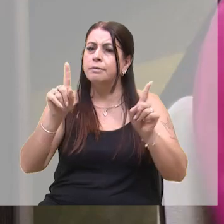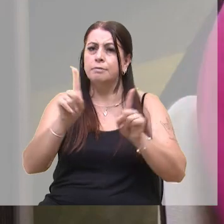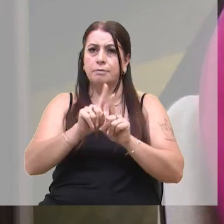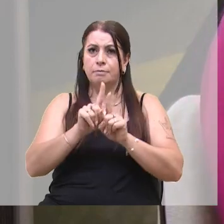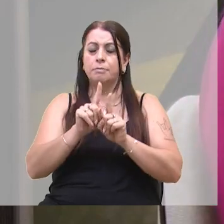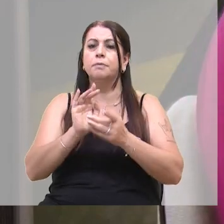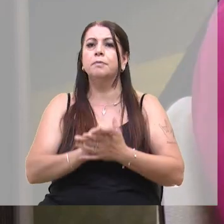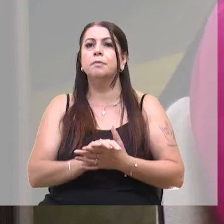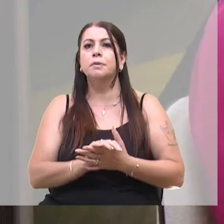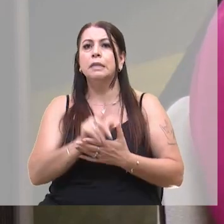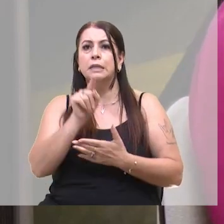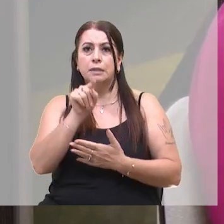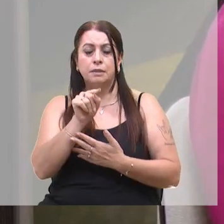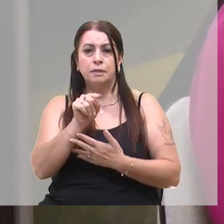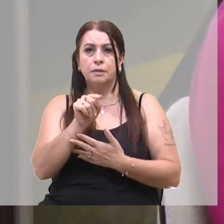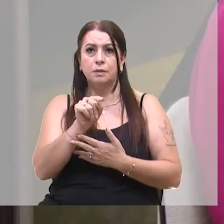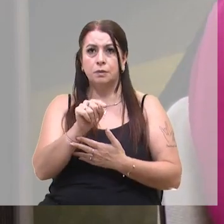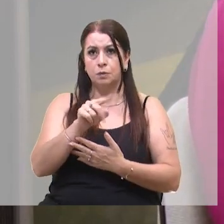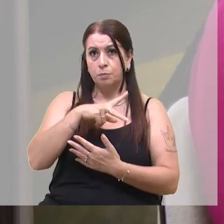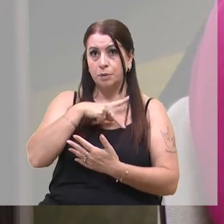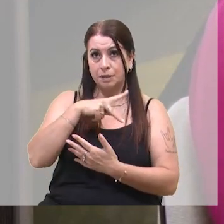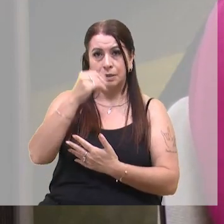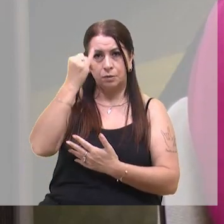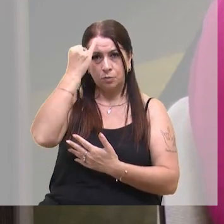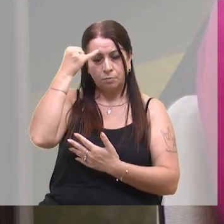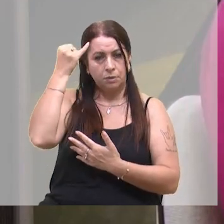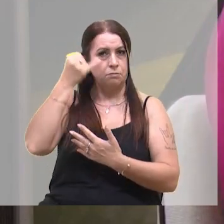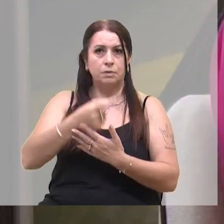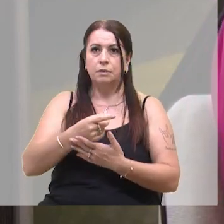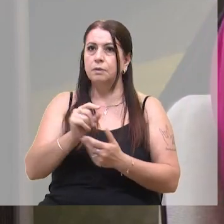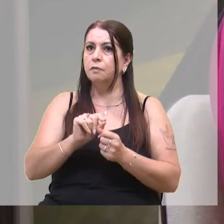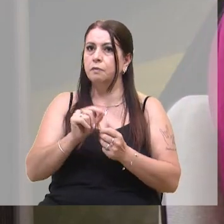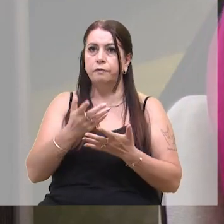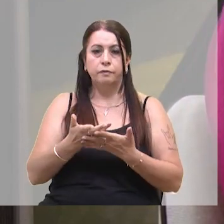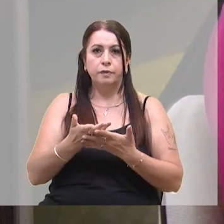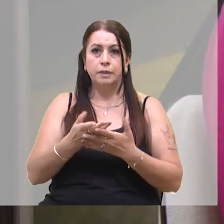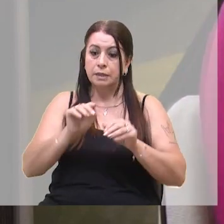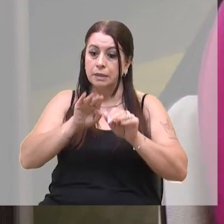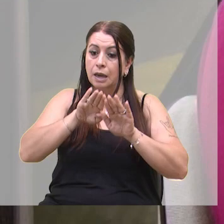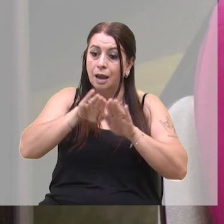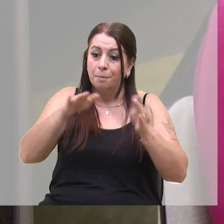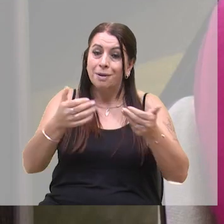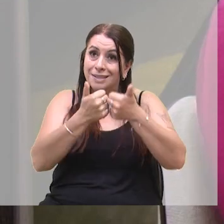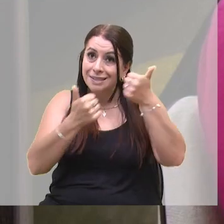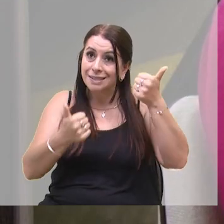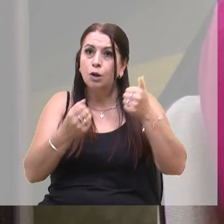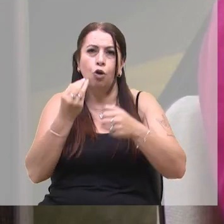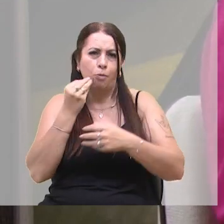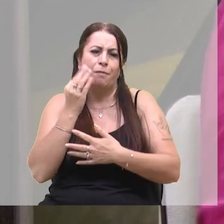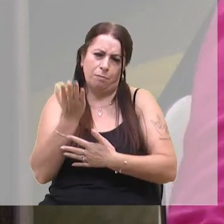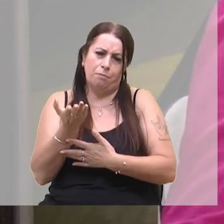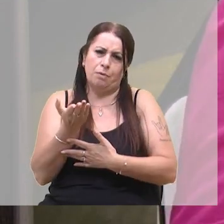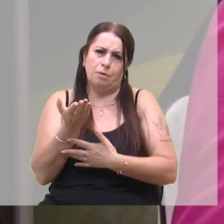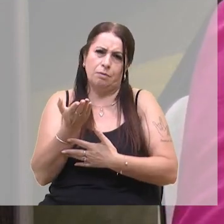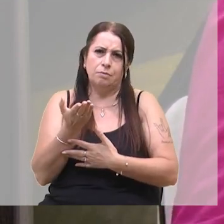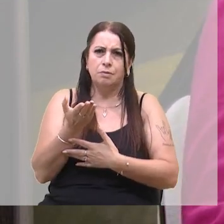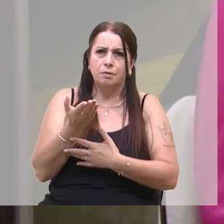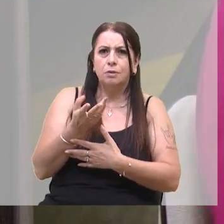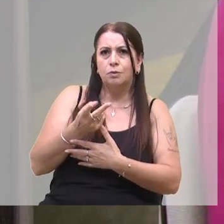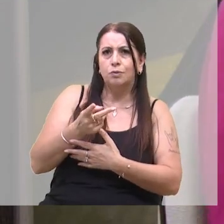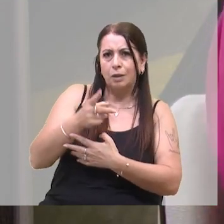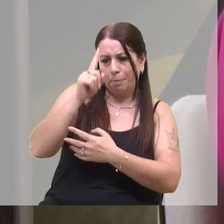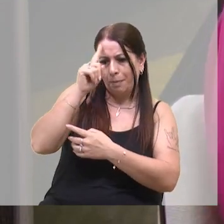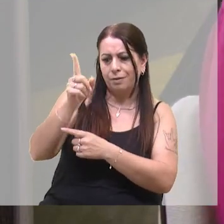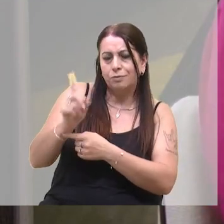gente precisa ter a clareza também, e isso o presidente D'Ambrosio fez a mesa diretora toda,